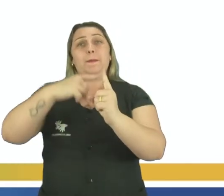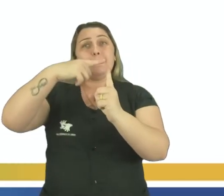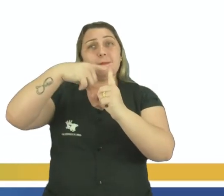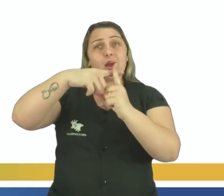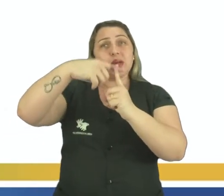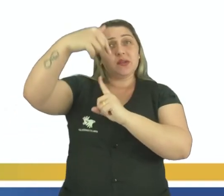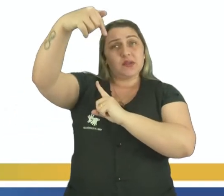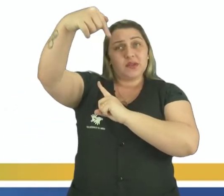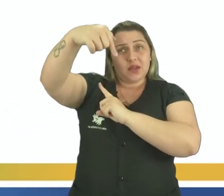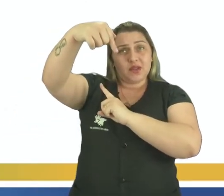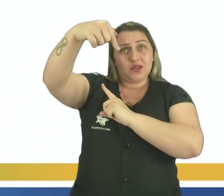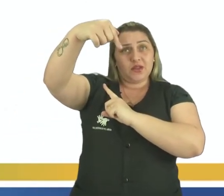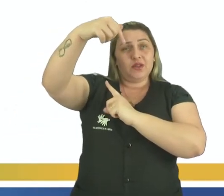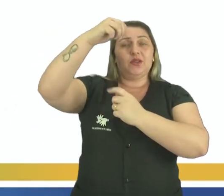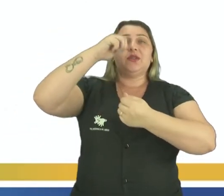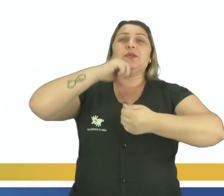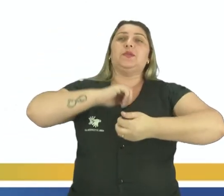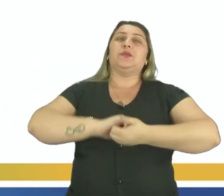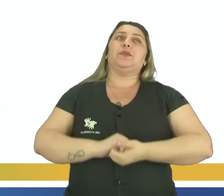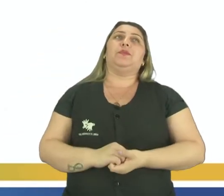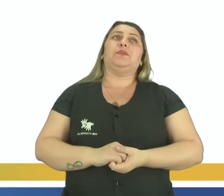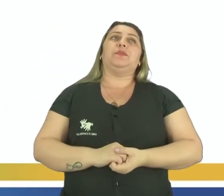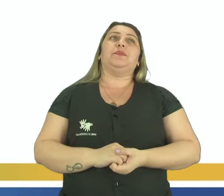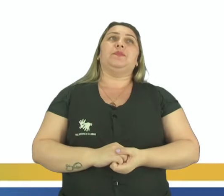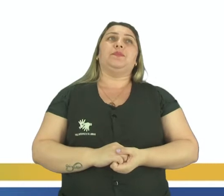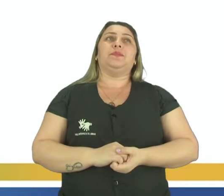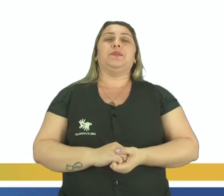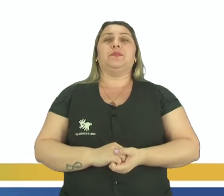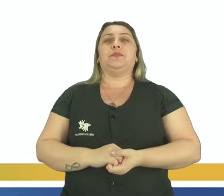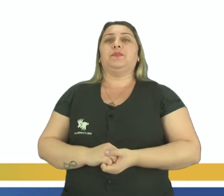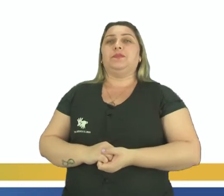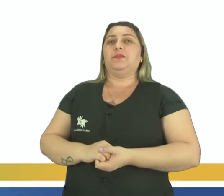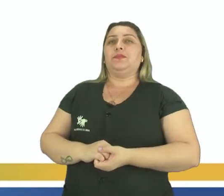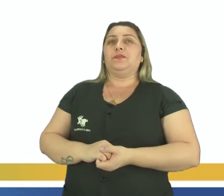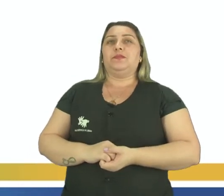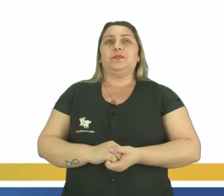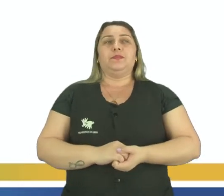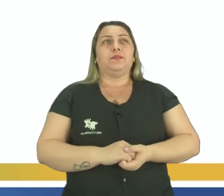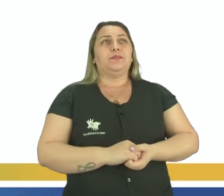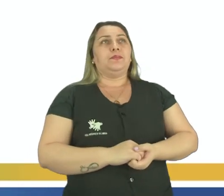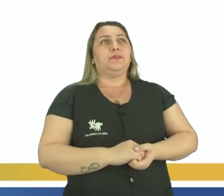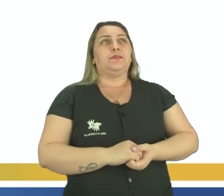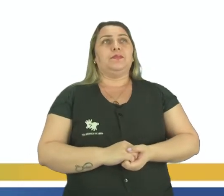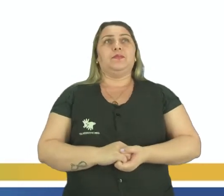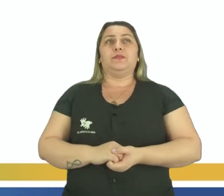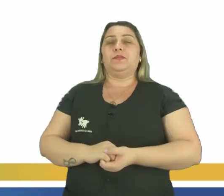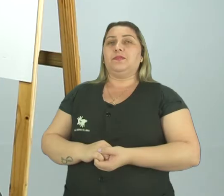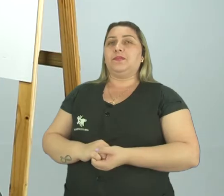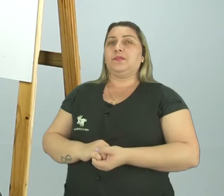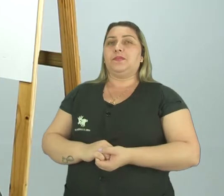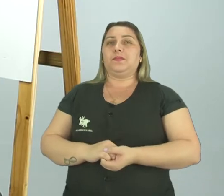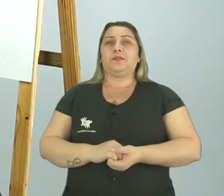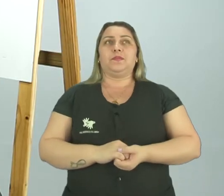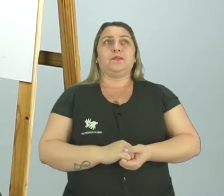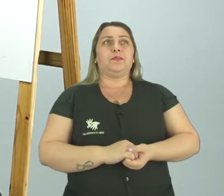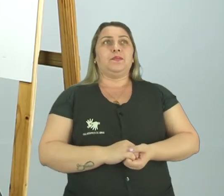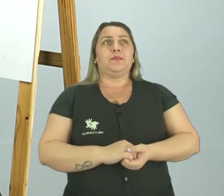mais 7. 1, 2, 3,